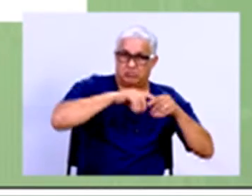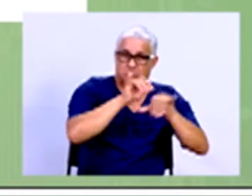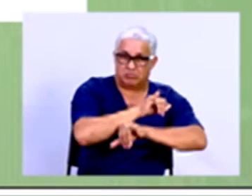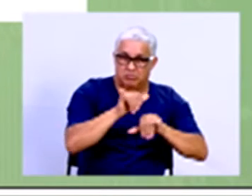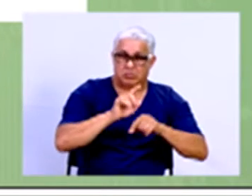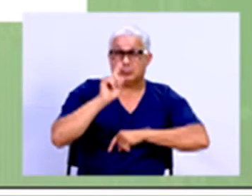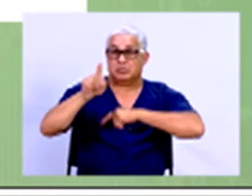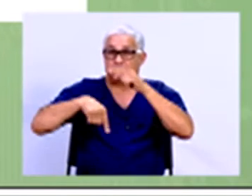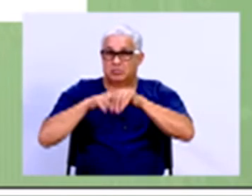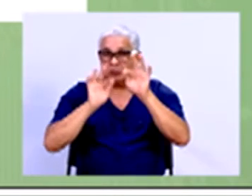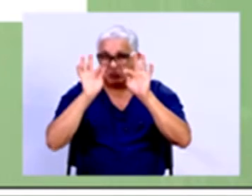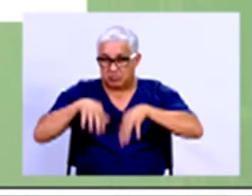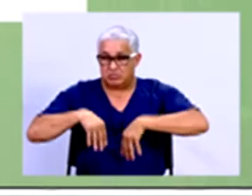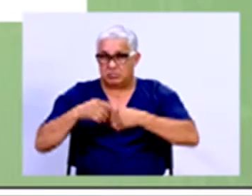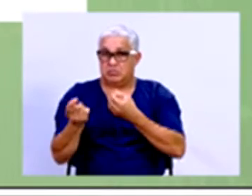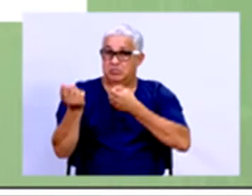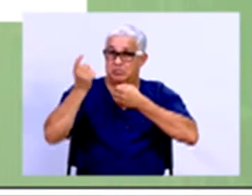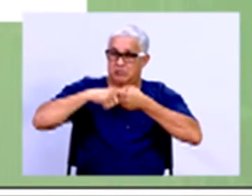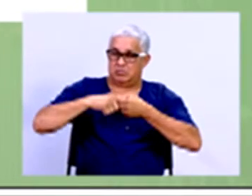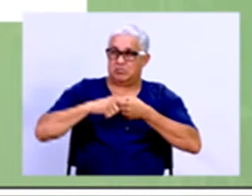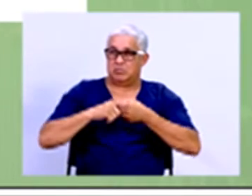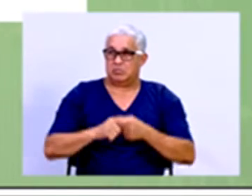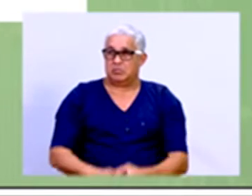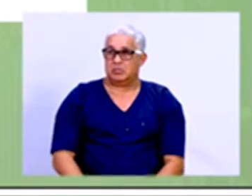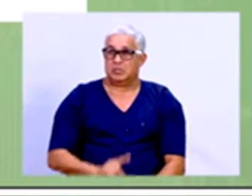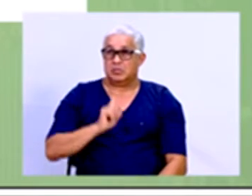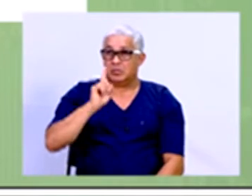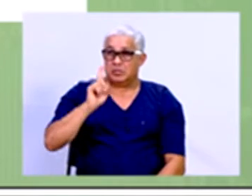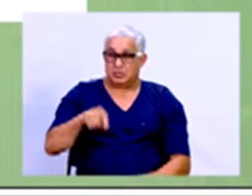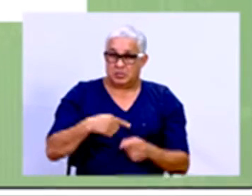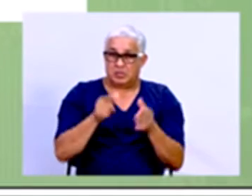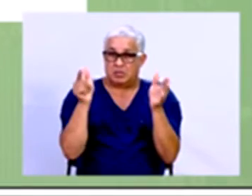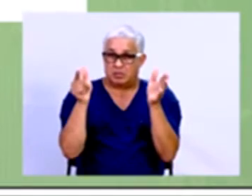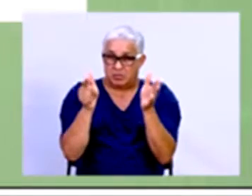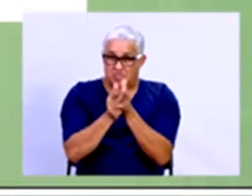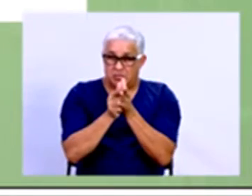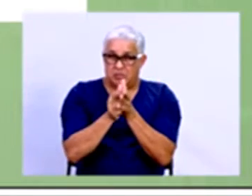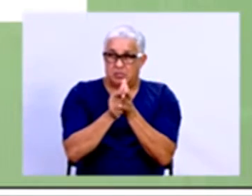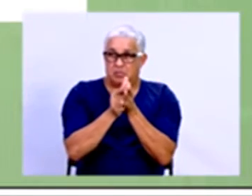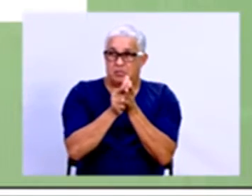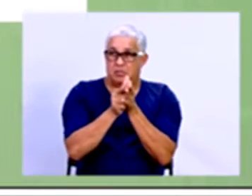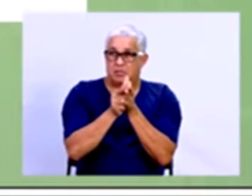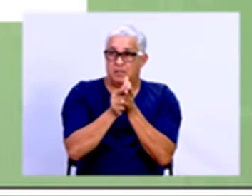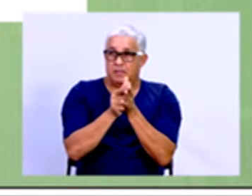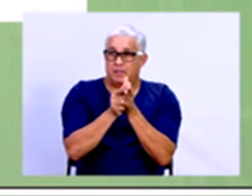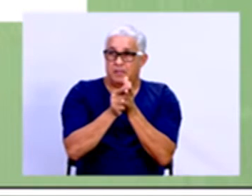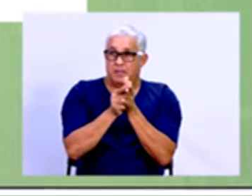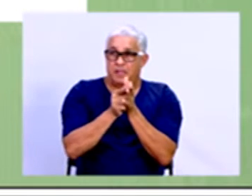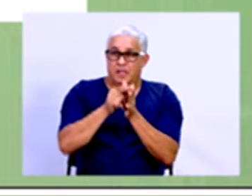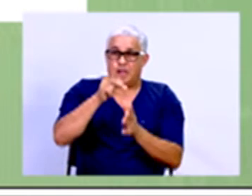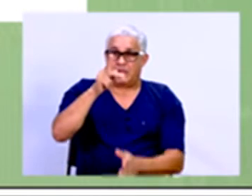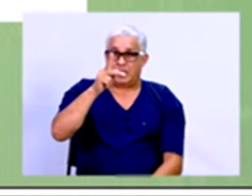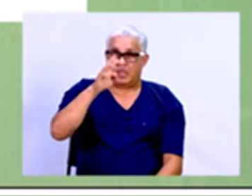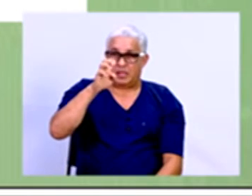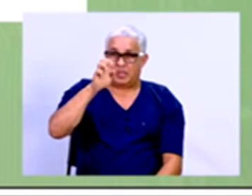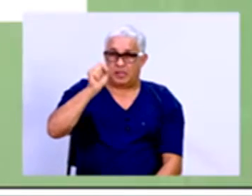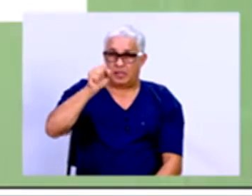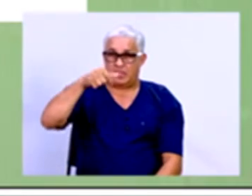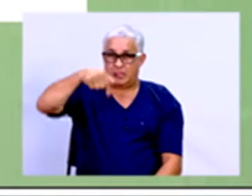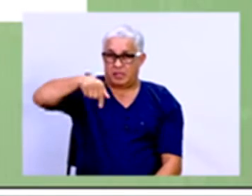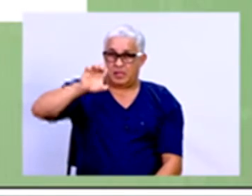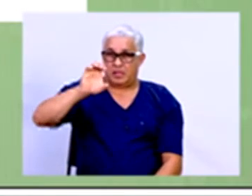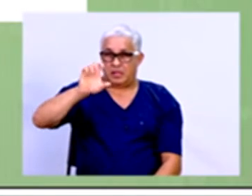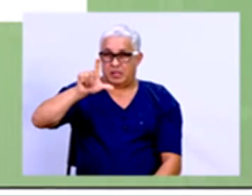Depois disso, eu direciono essa página para pesque clientes. Então, basicamente, é a exclusão